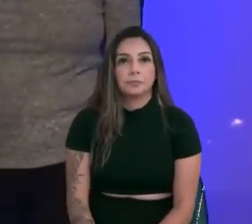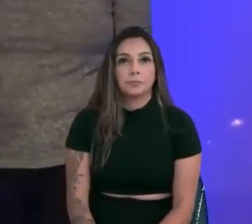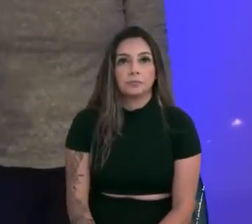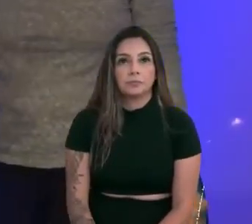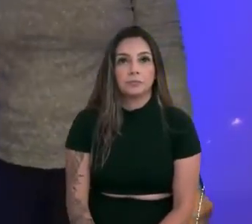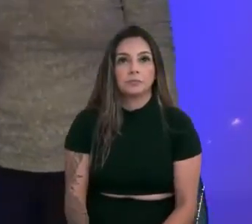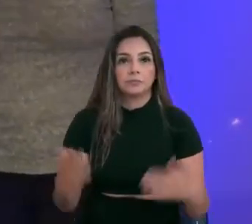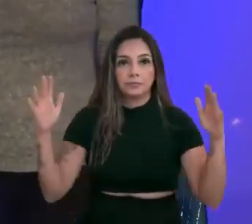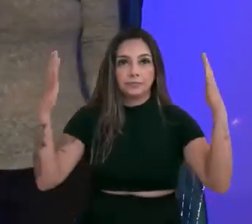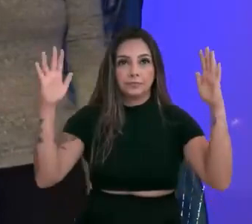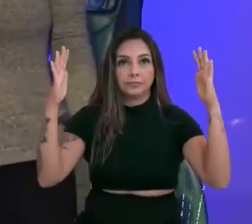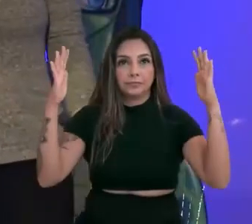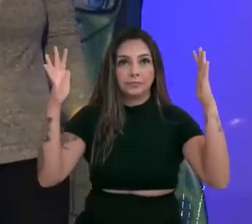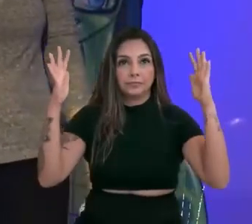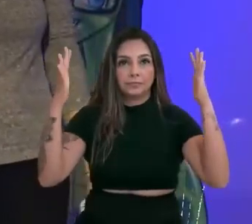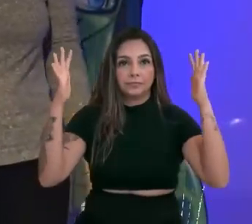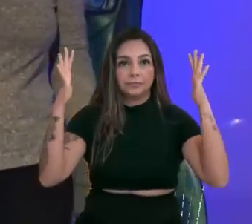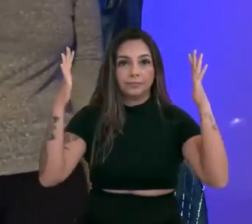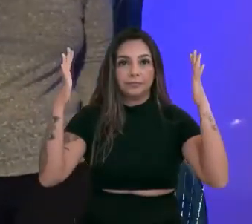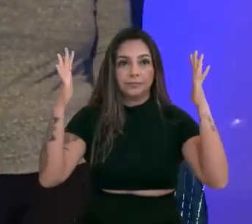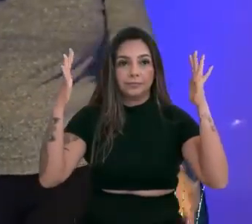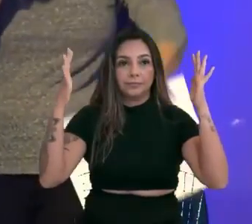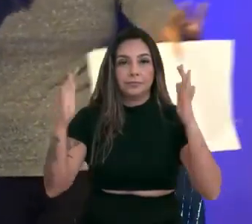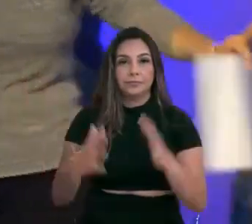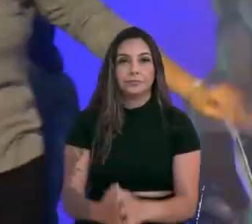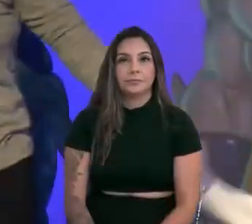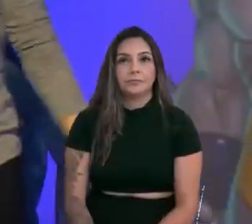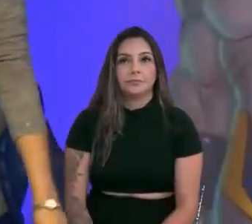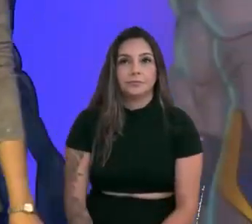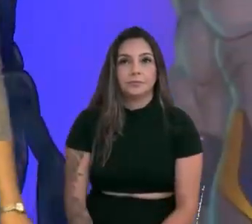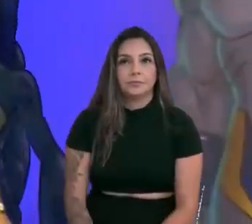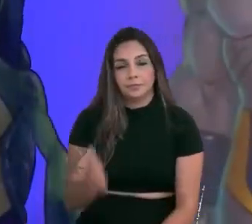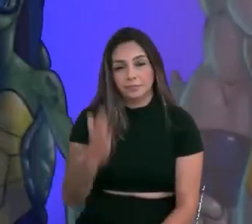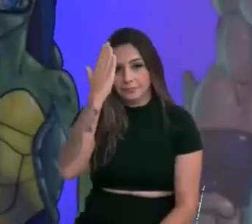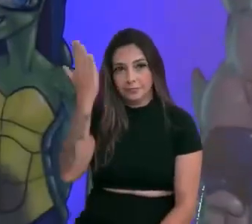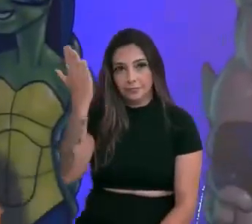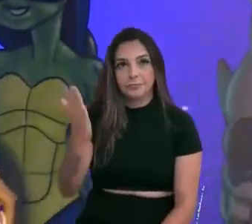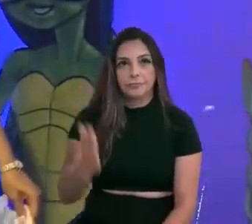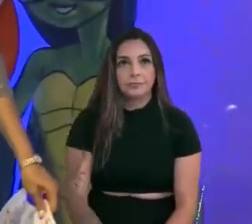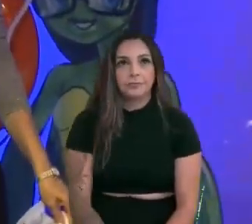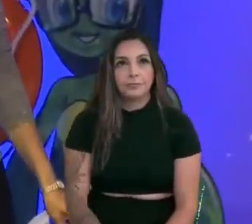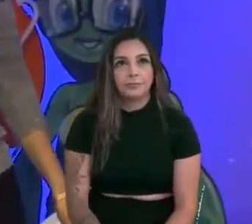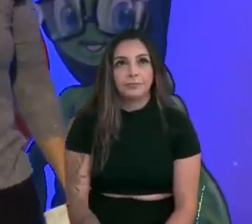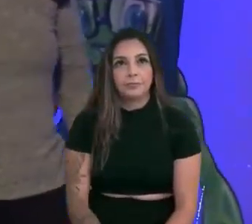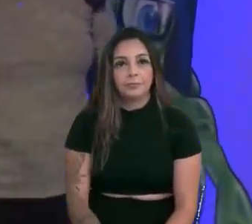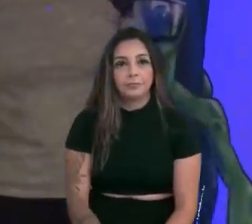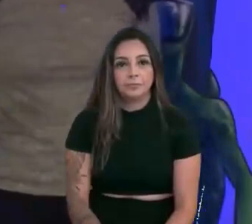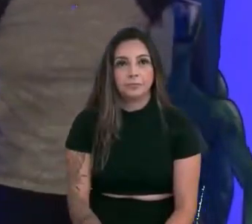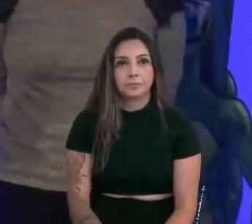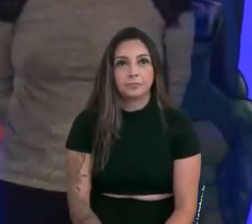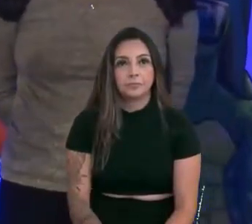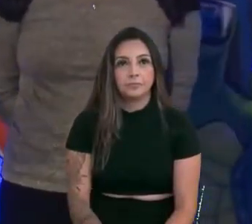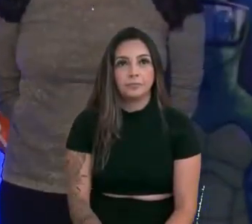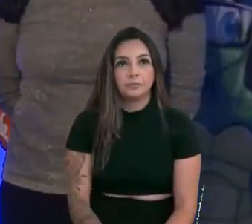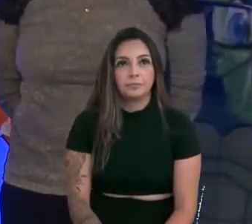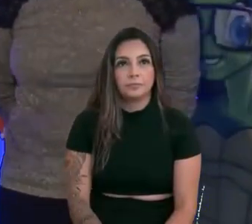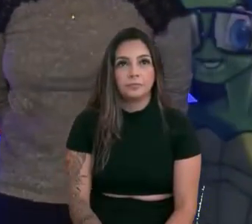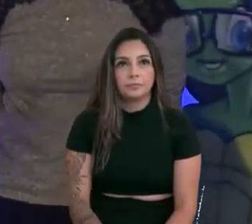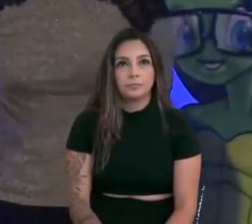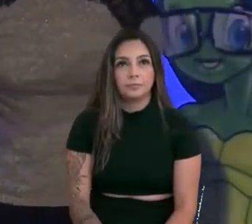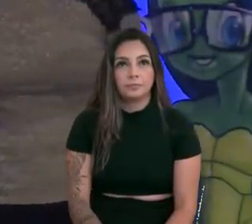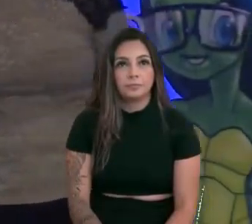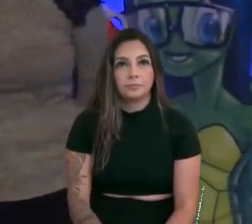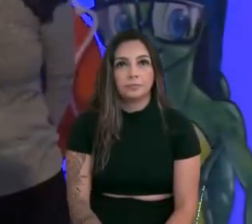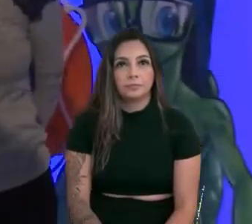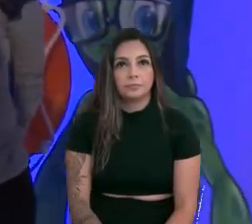Palmas, pessoal! Obrigada, turminha! Obrigada para a Sandra e para a Elaine pelas